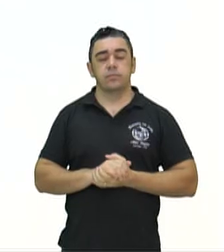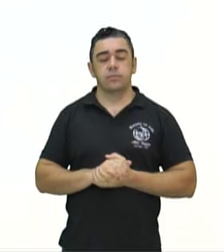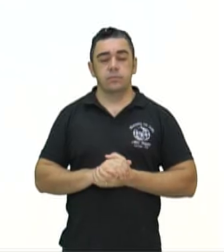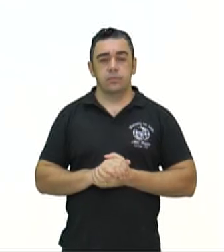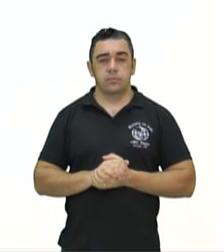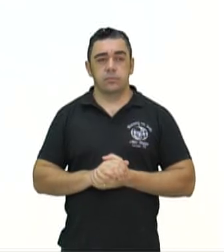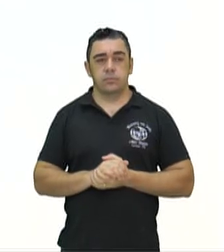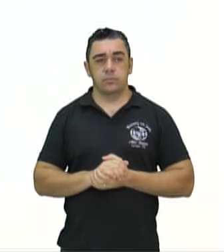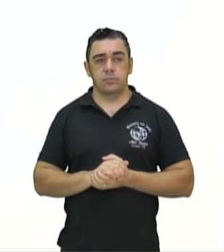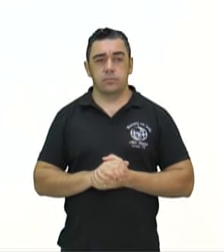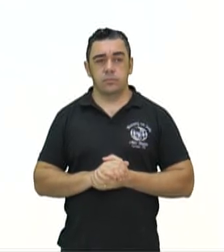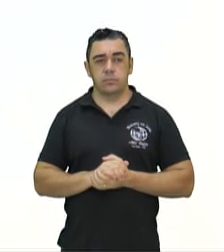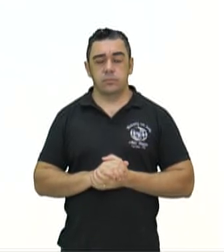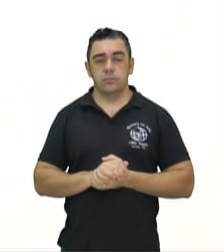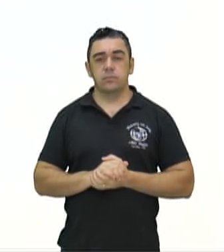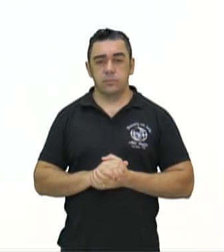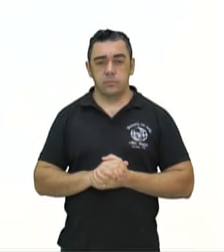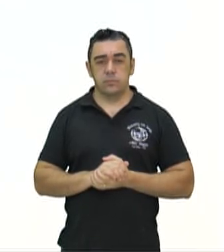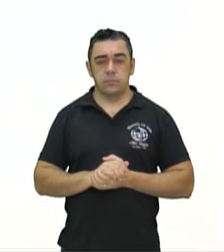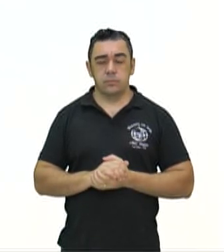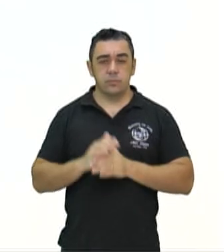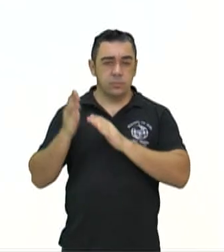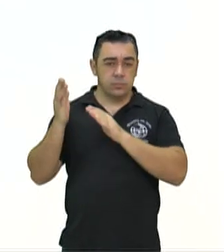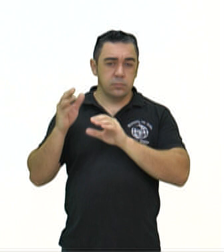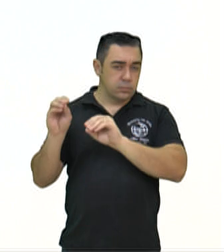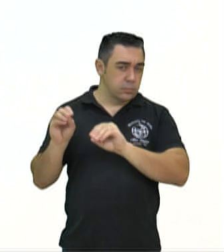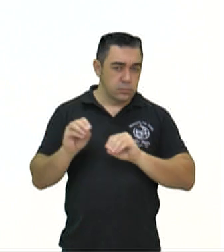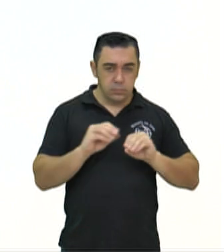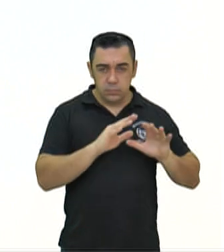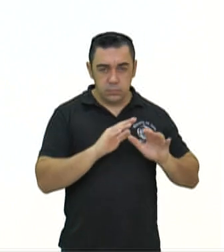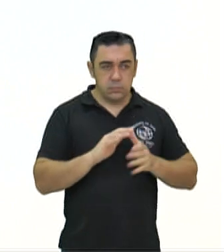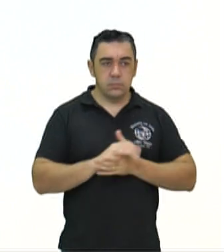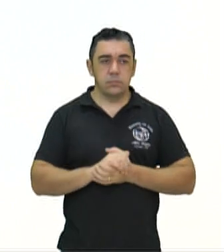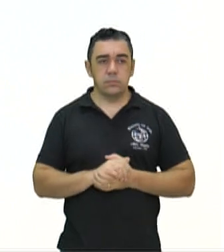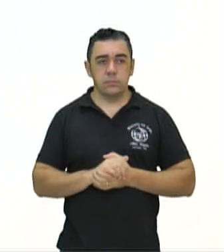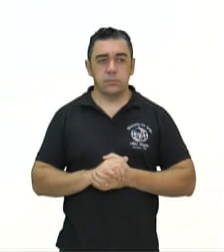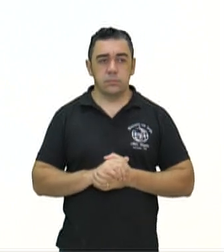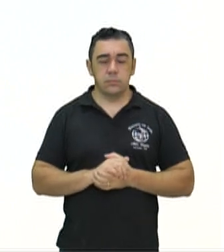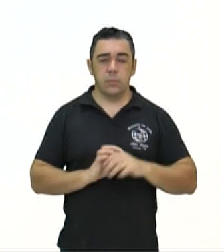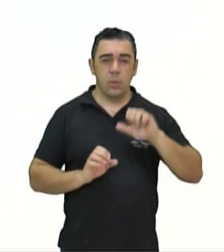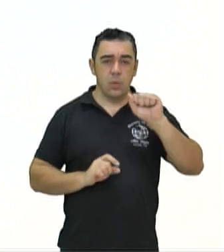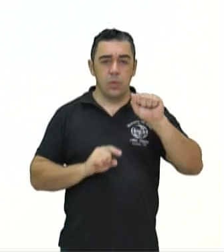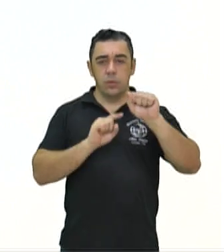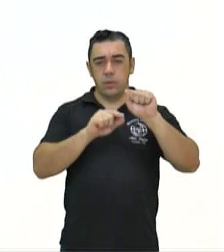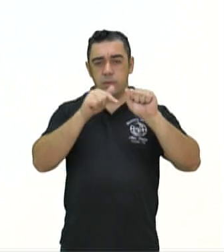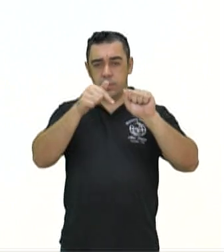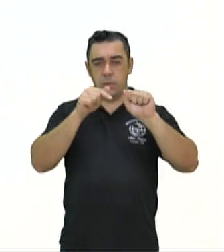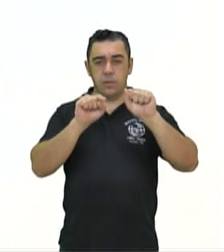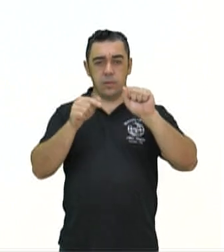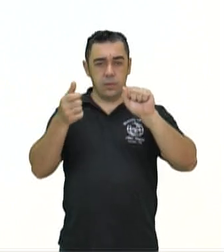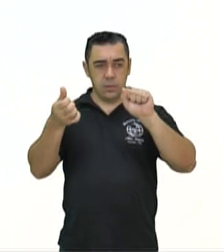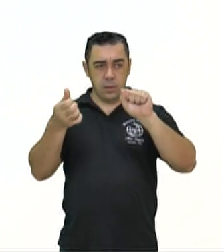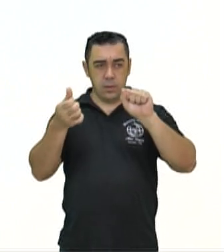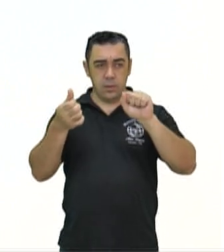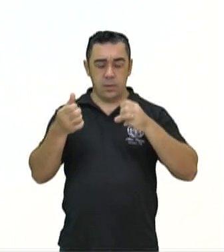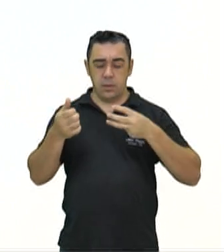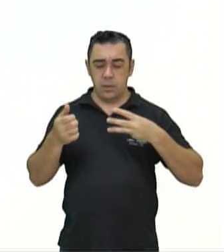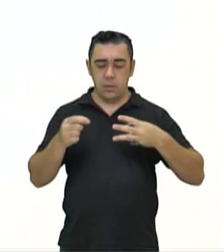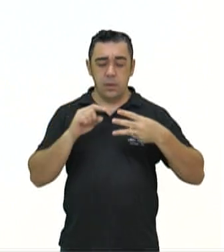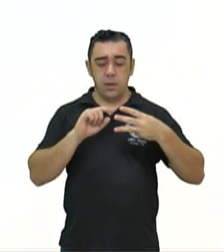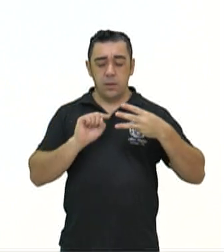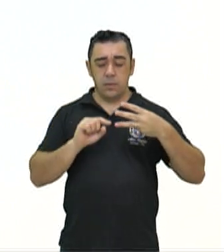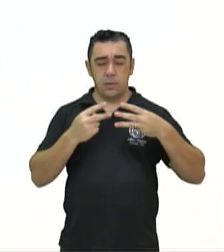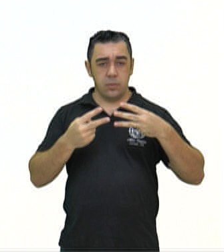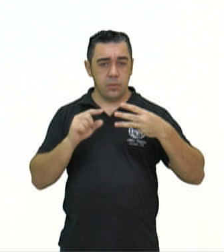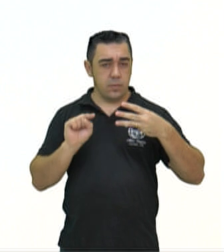fatorial. Então, posso cortar 5 fatorial com 5 fatorial, vai nos resultar em 8 vezes